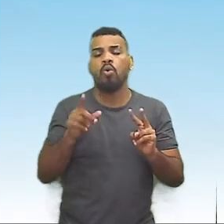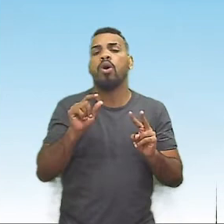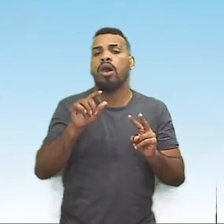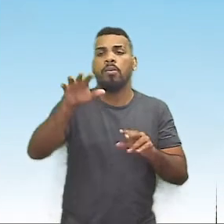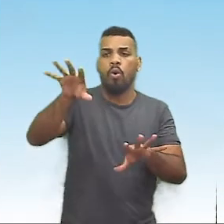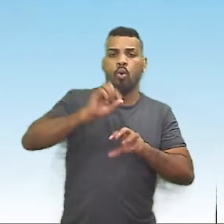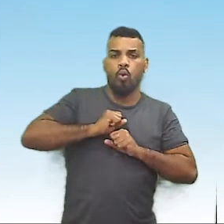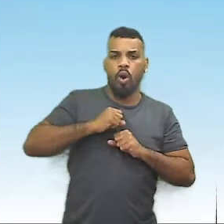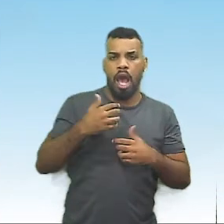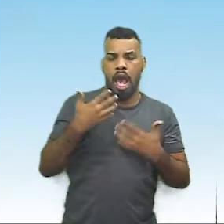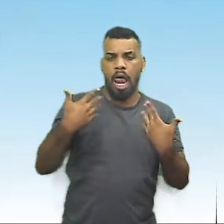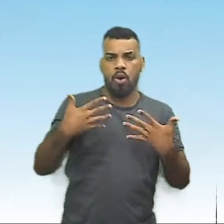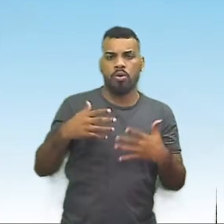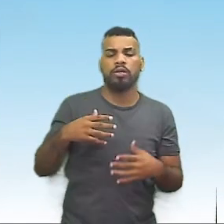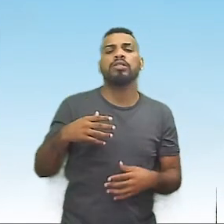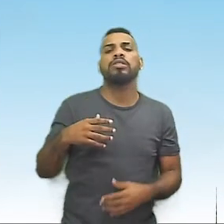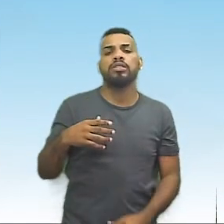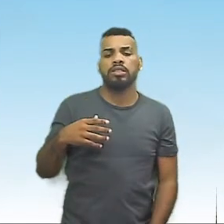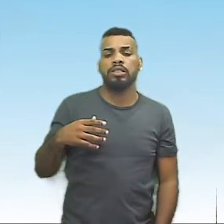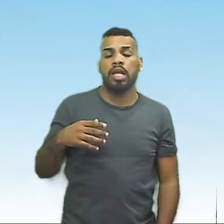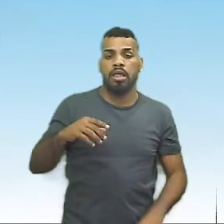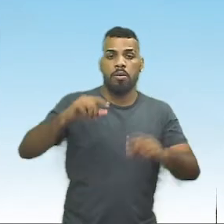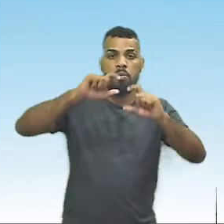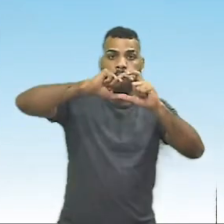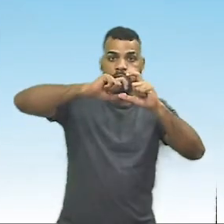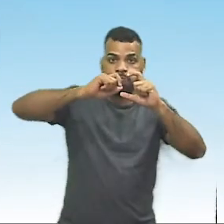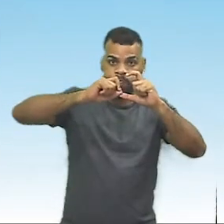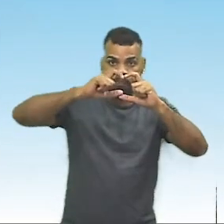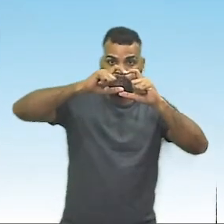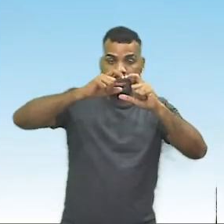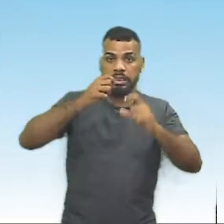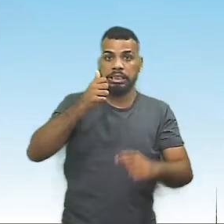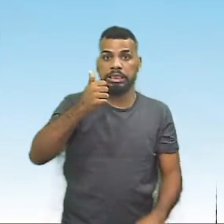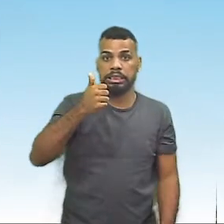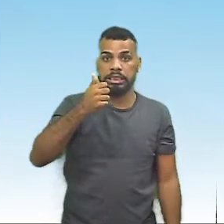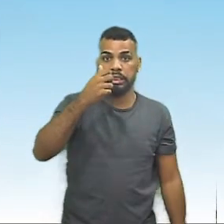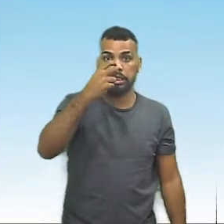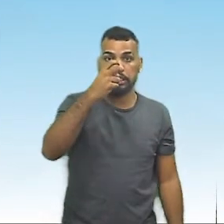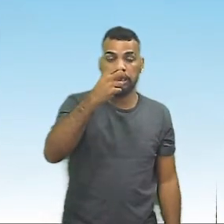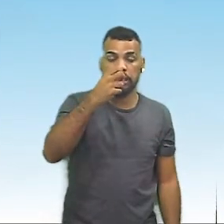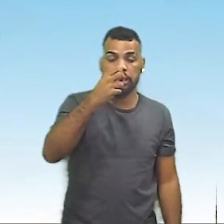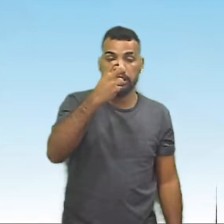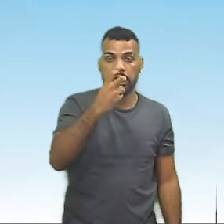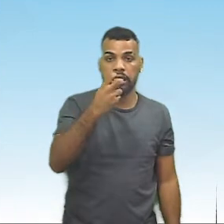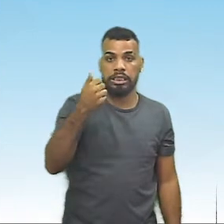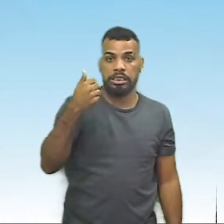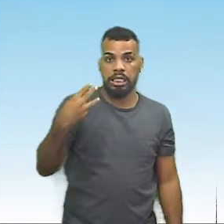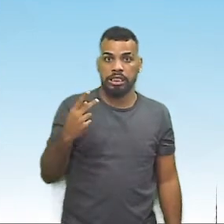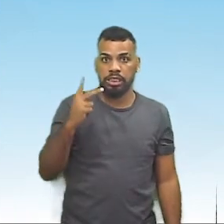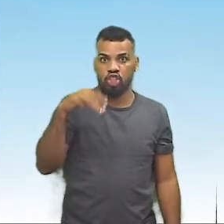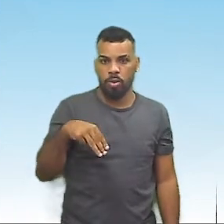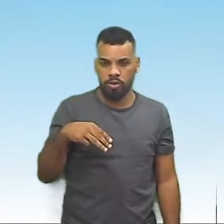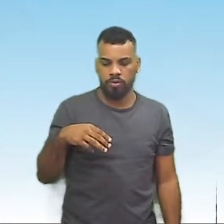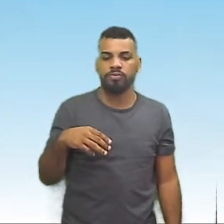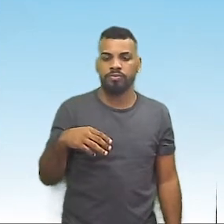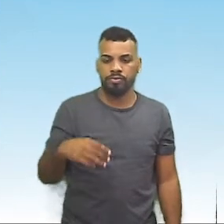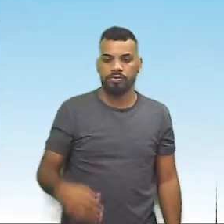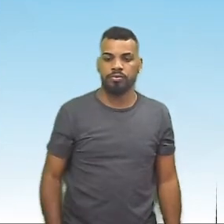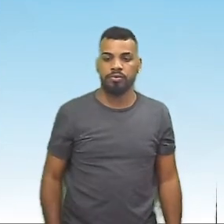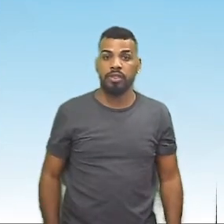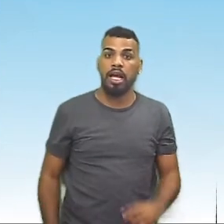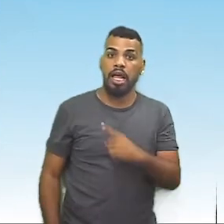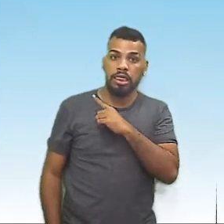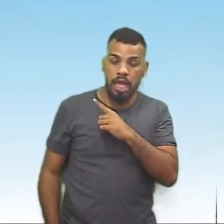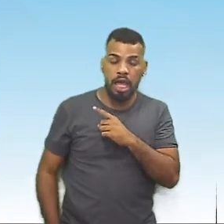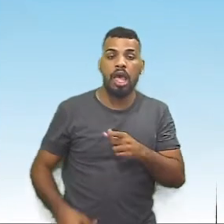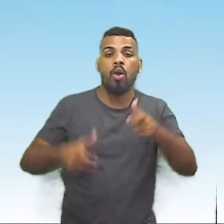Ela tem 513 km de espessura e aqui fica a Estação